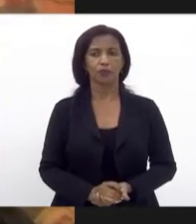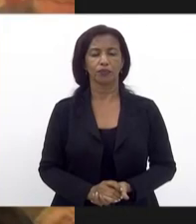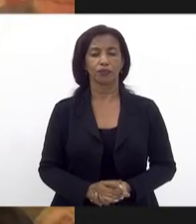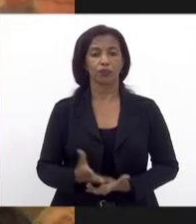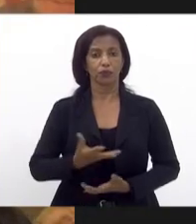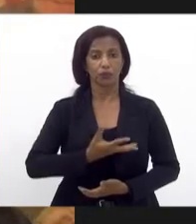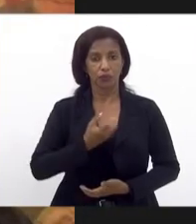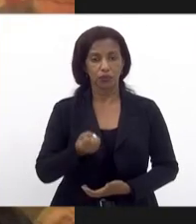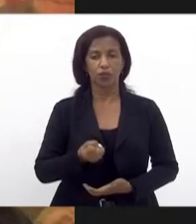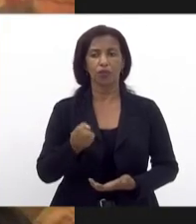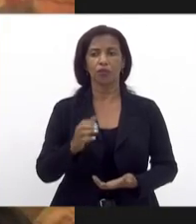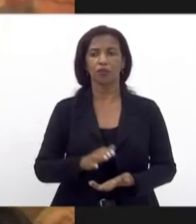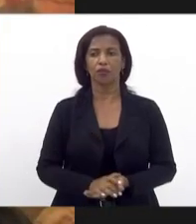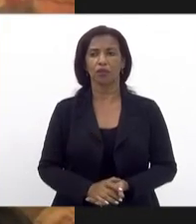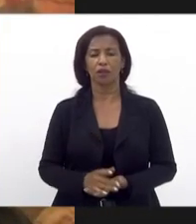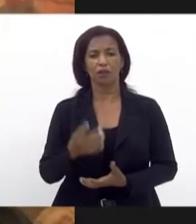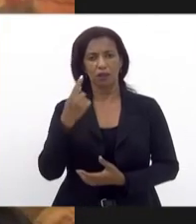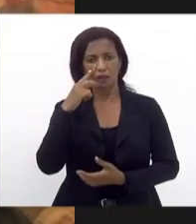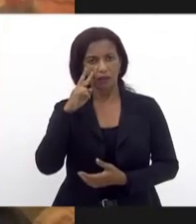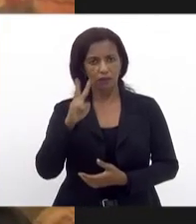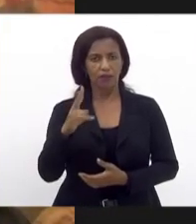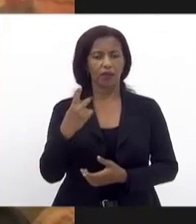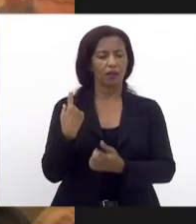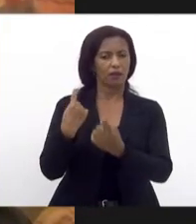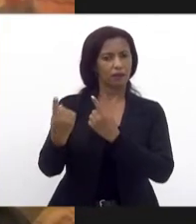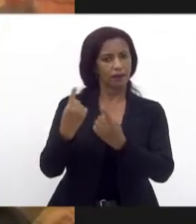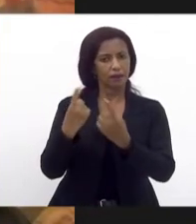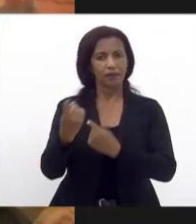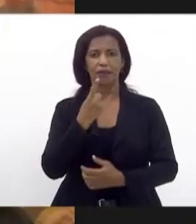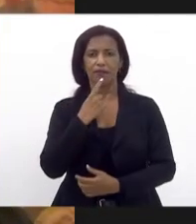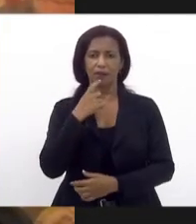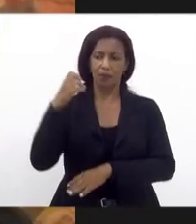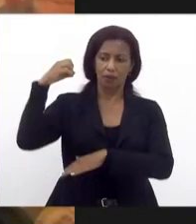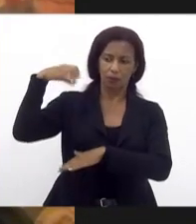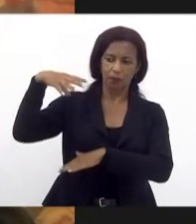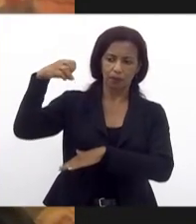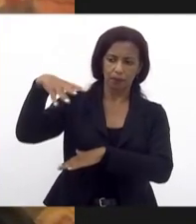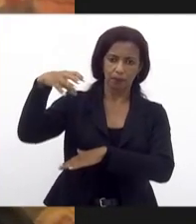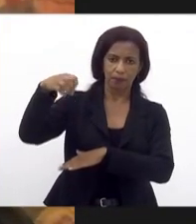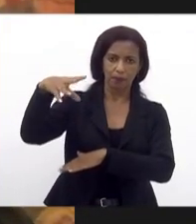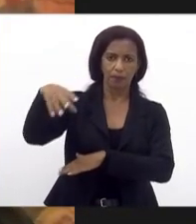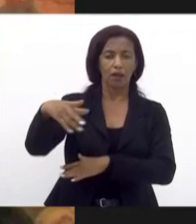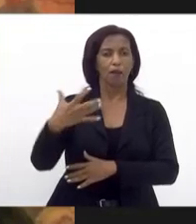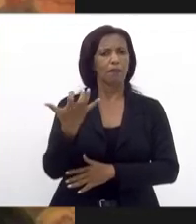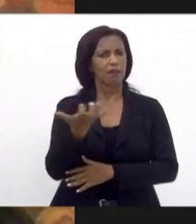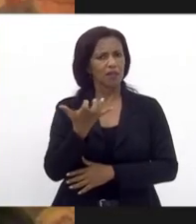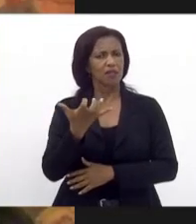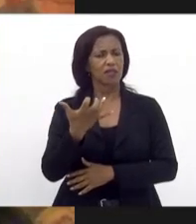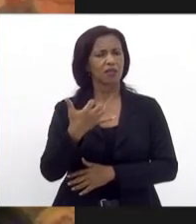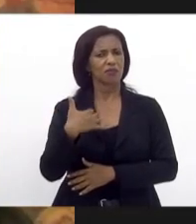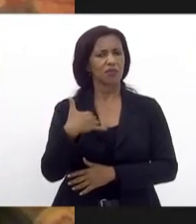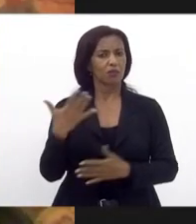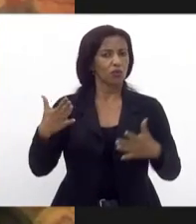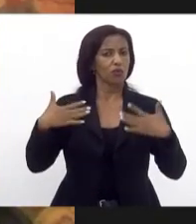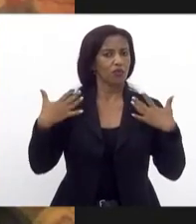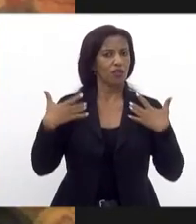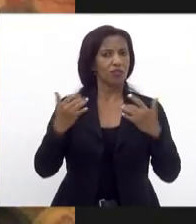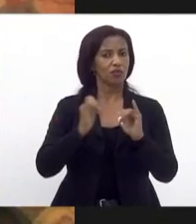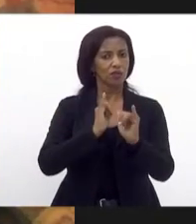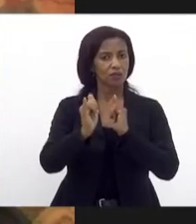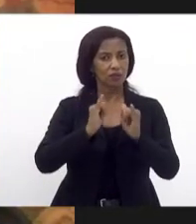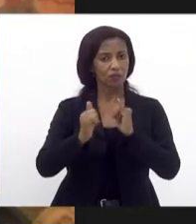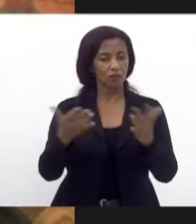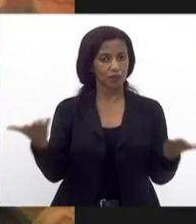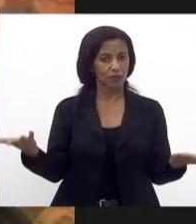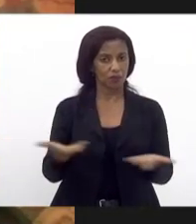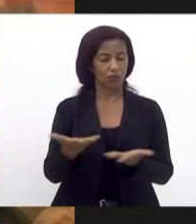Tomei um susto outro dia vendo já a linha vermelha sendo iluminada. Mas eu queria, e fiquei muito contente com essa informação que foi